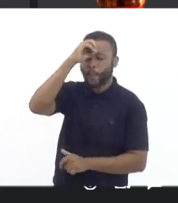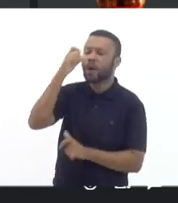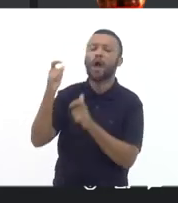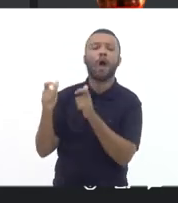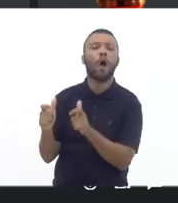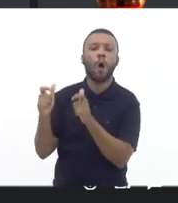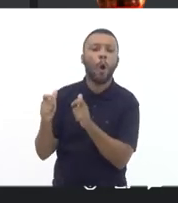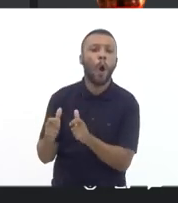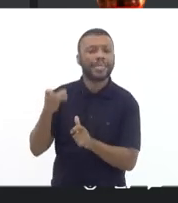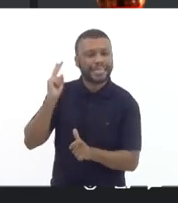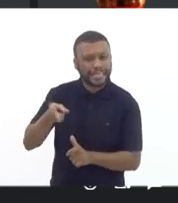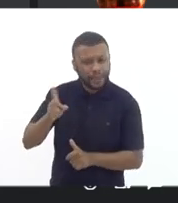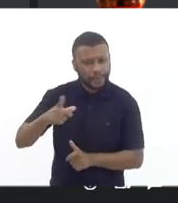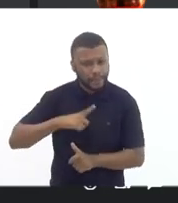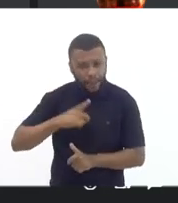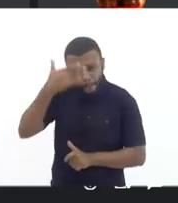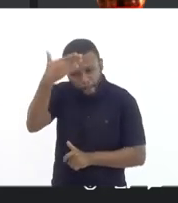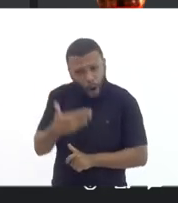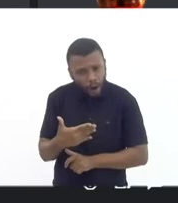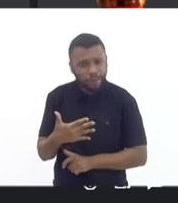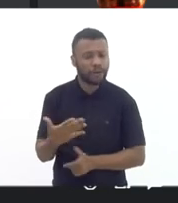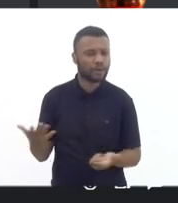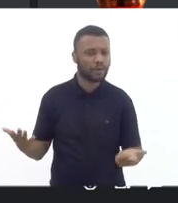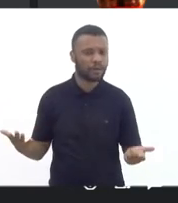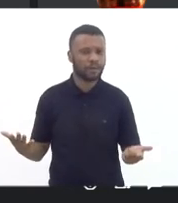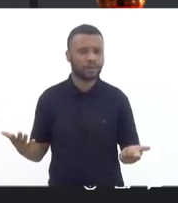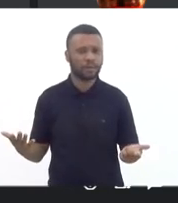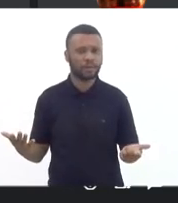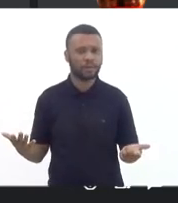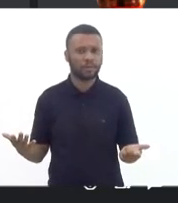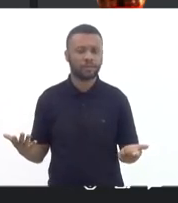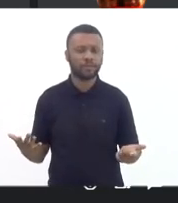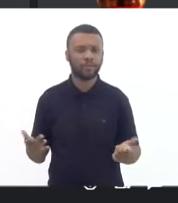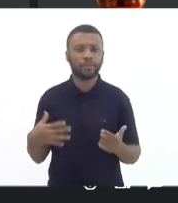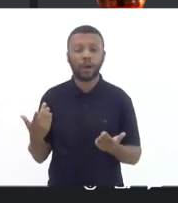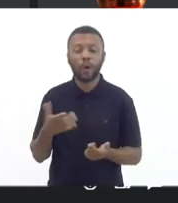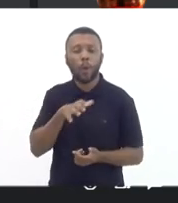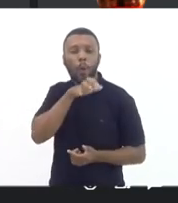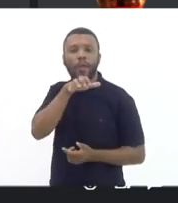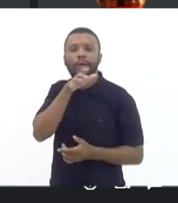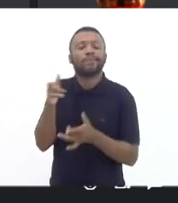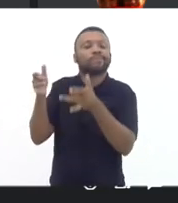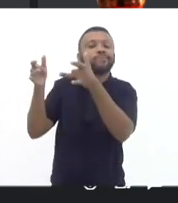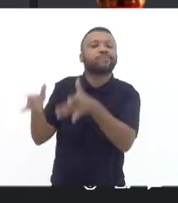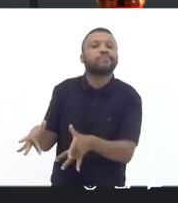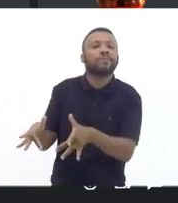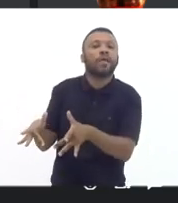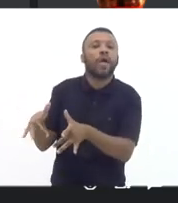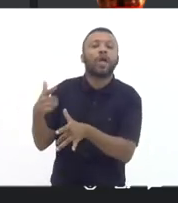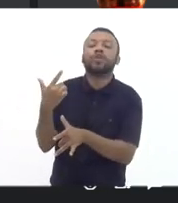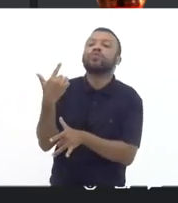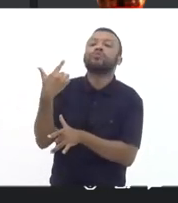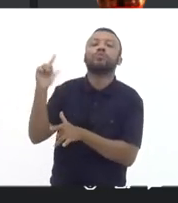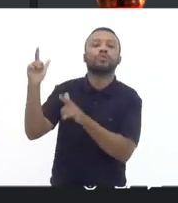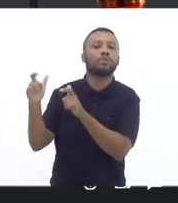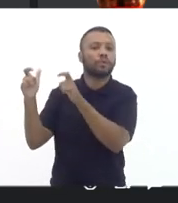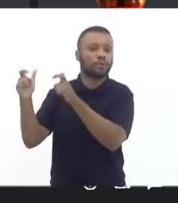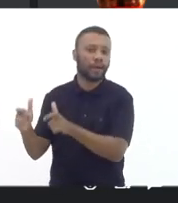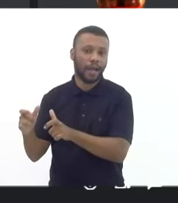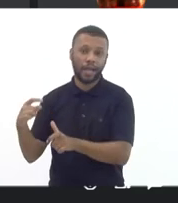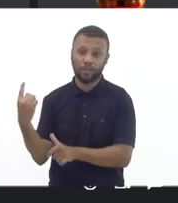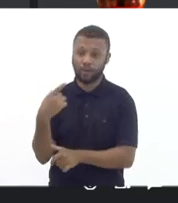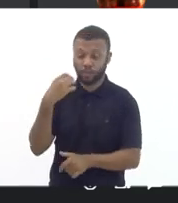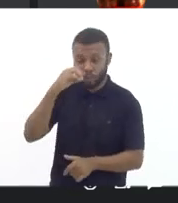nem sempre a gente tem como provar, e o animal vai ficar abandonado em outro local. E a gente não sabe onde ele